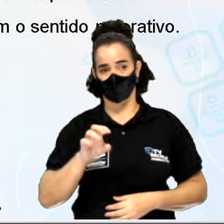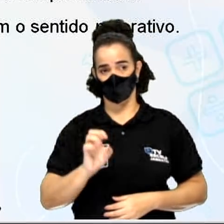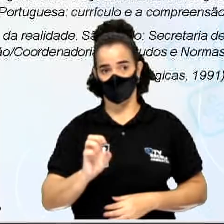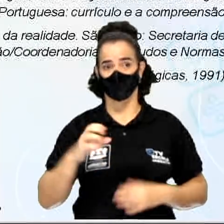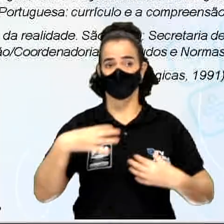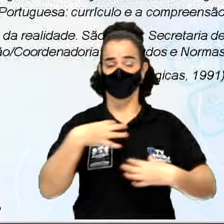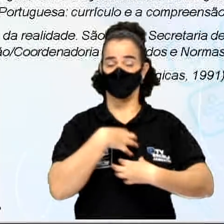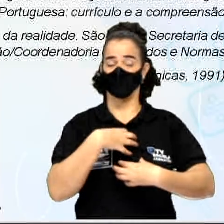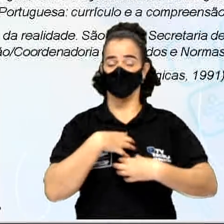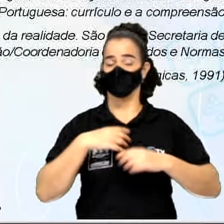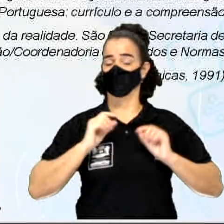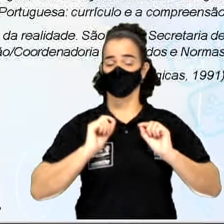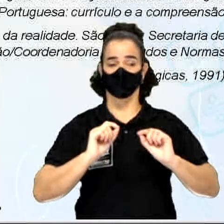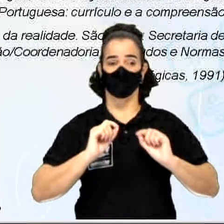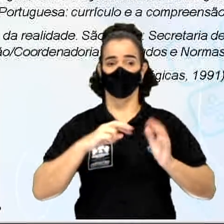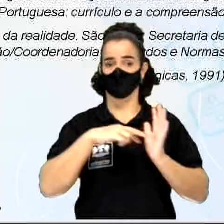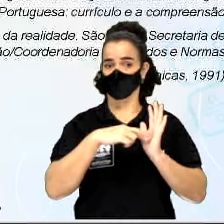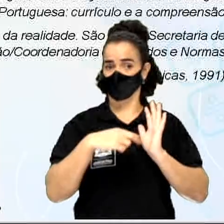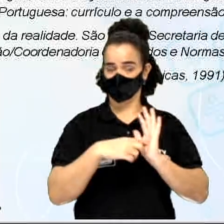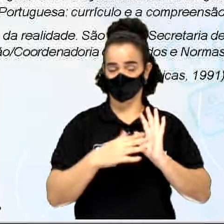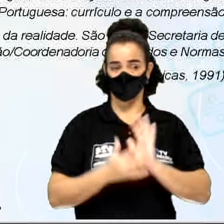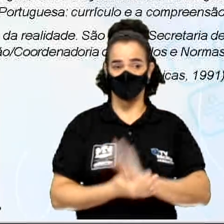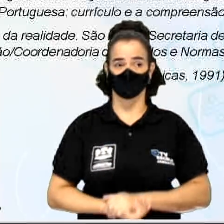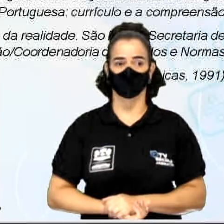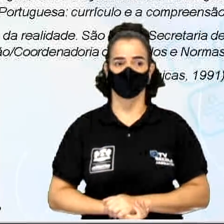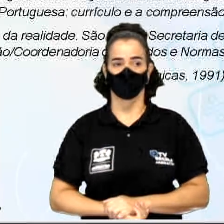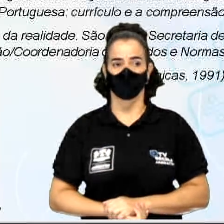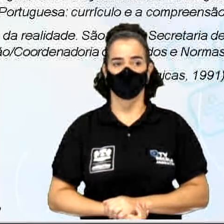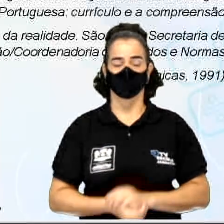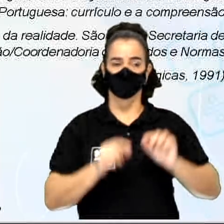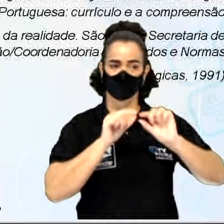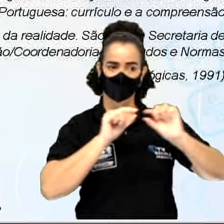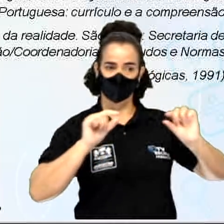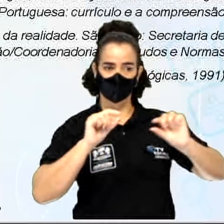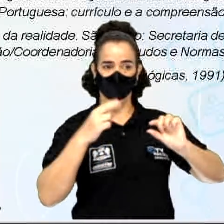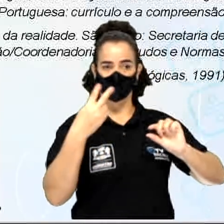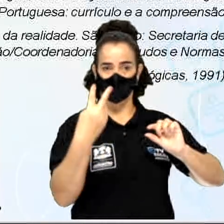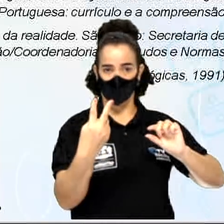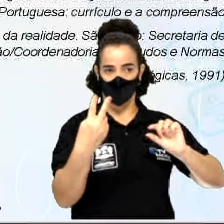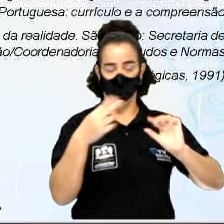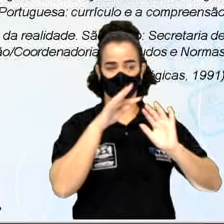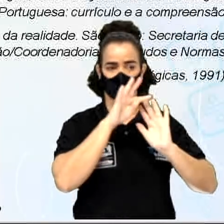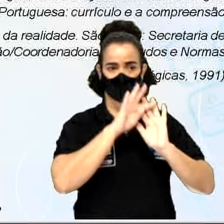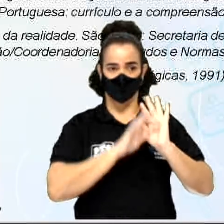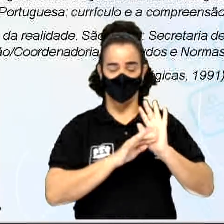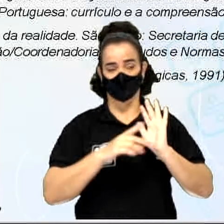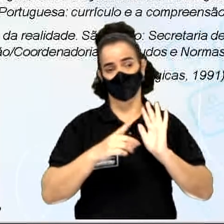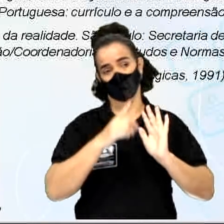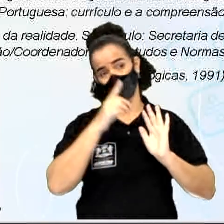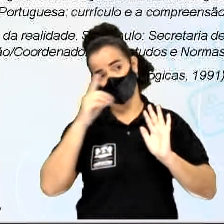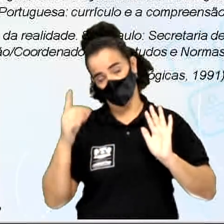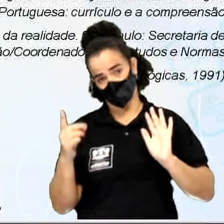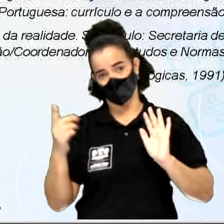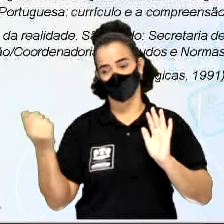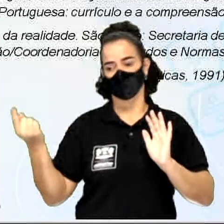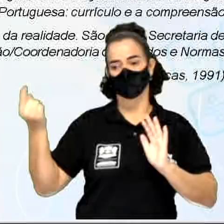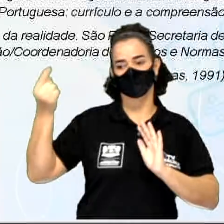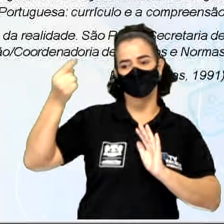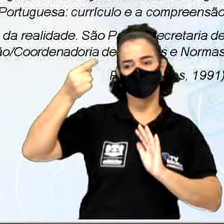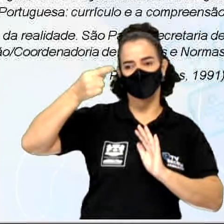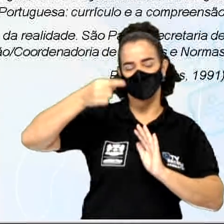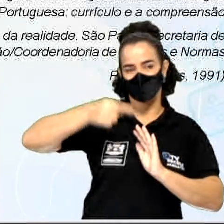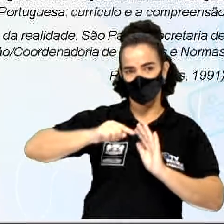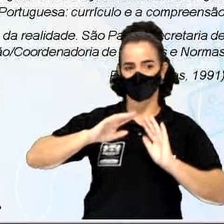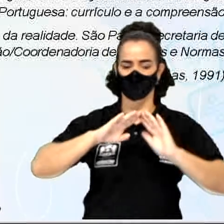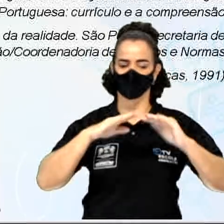semanticamente. Vamos dar uma olhadinha aqui, ó. A gente tem na linha 2 aí do texto, no dia em que veio à escola, e